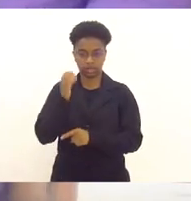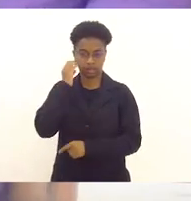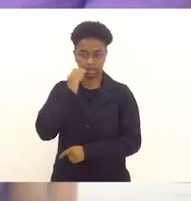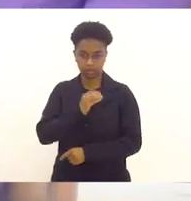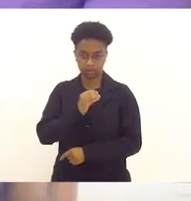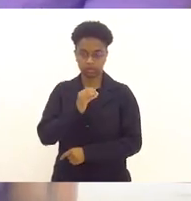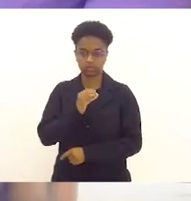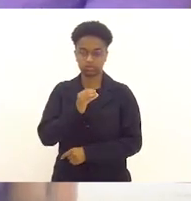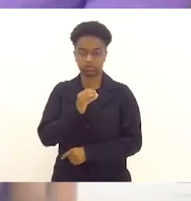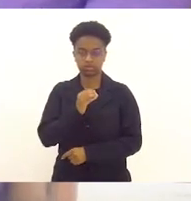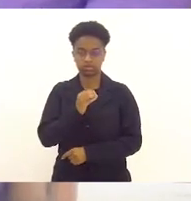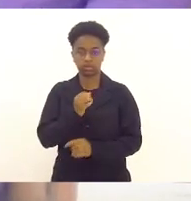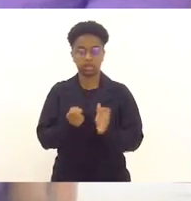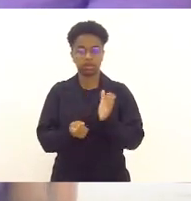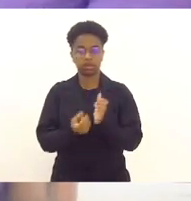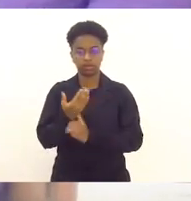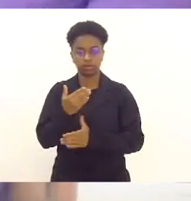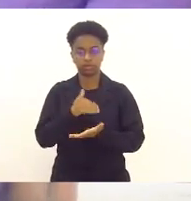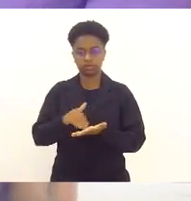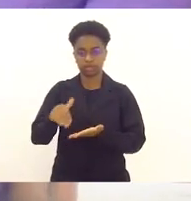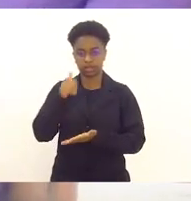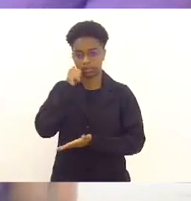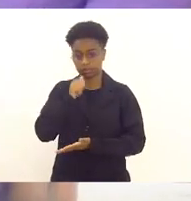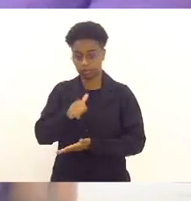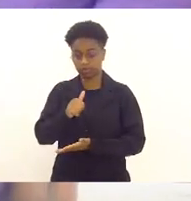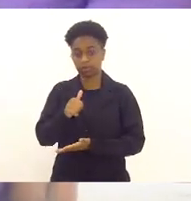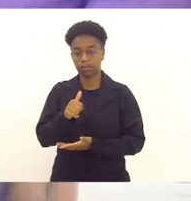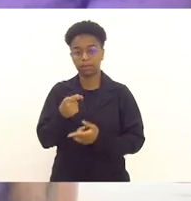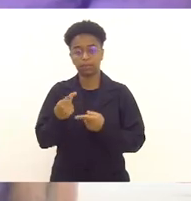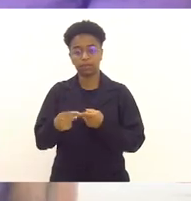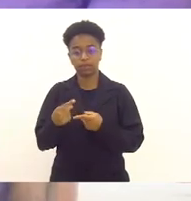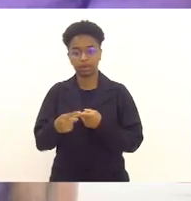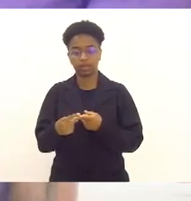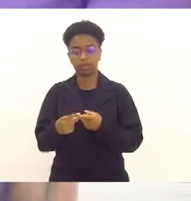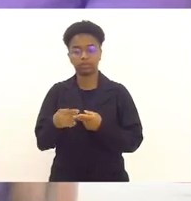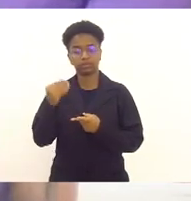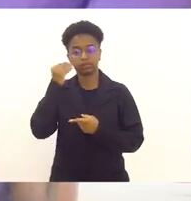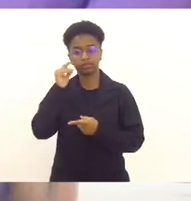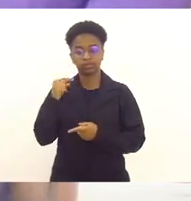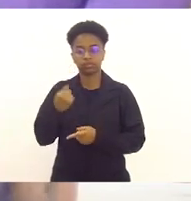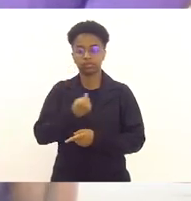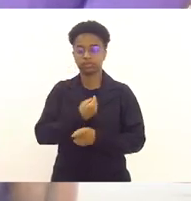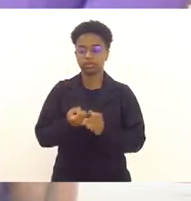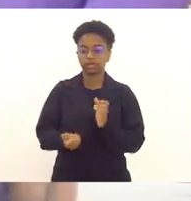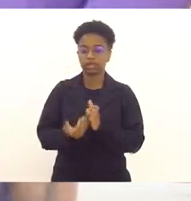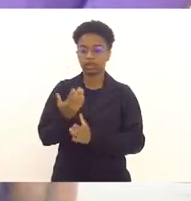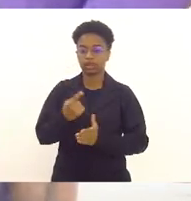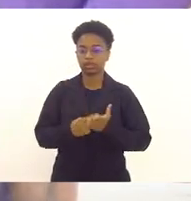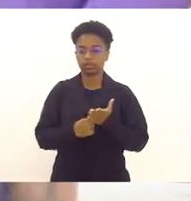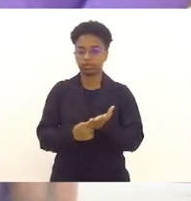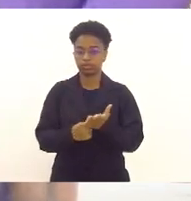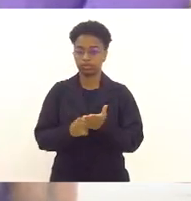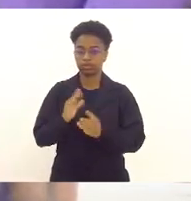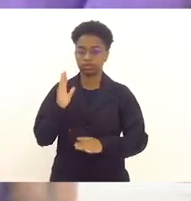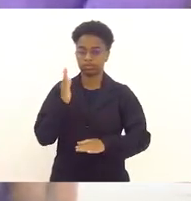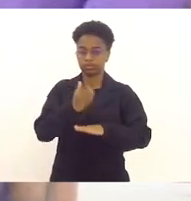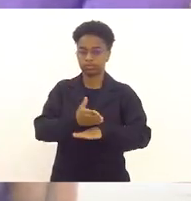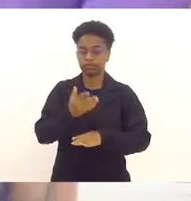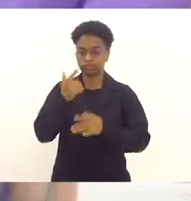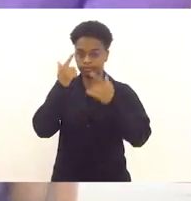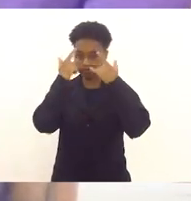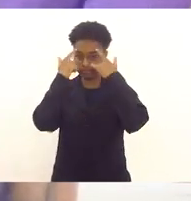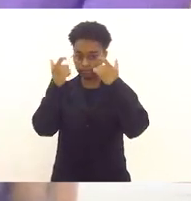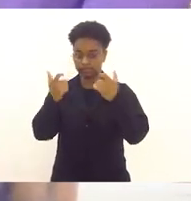lançou a secretaria da mulher justamente para a gente criar um pacto de enfrentamento a violência que foi